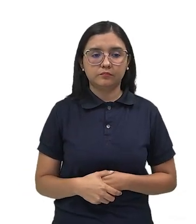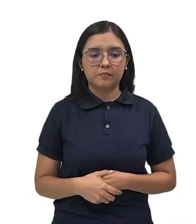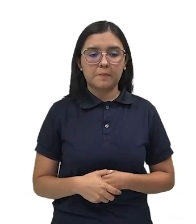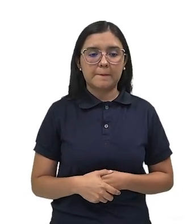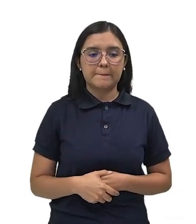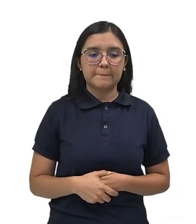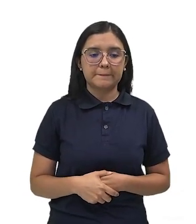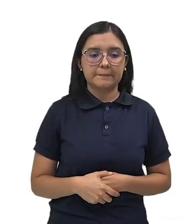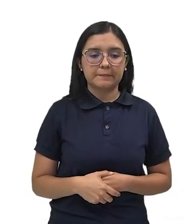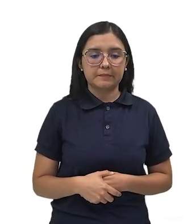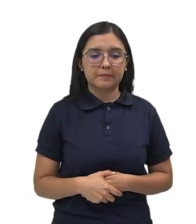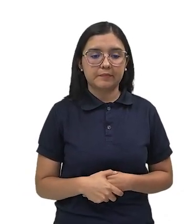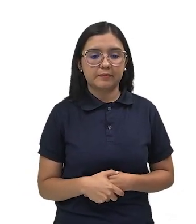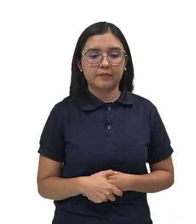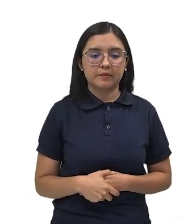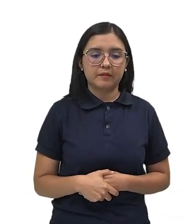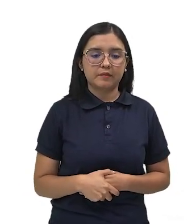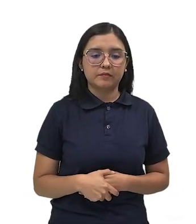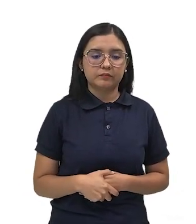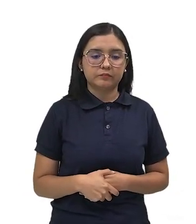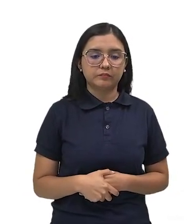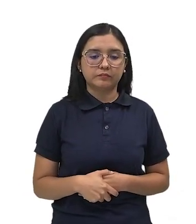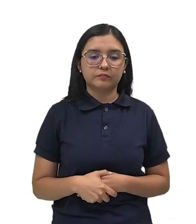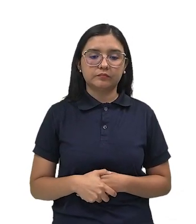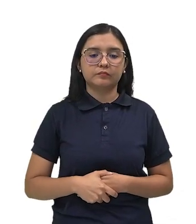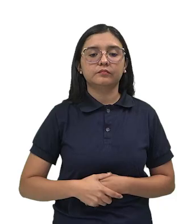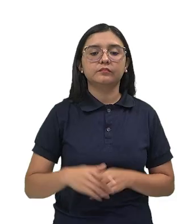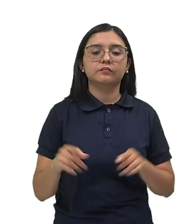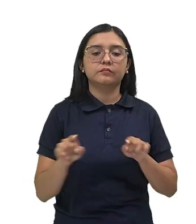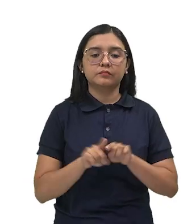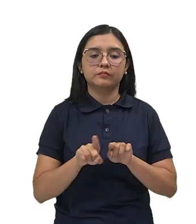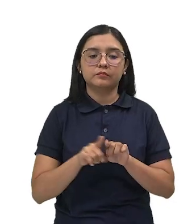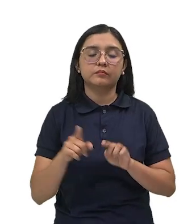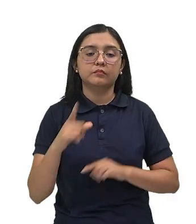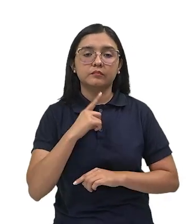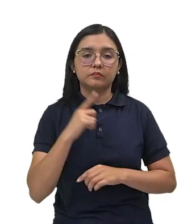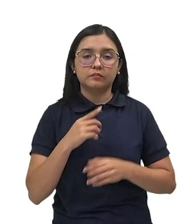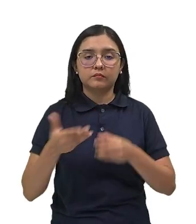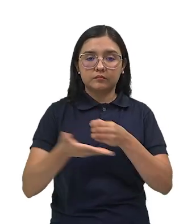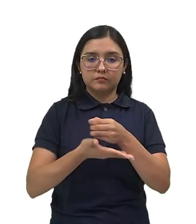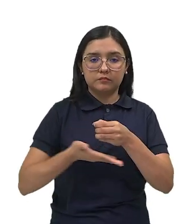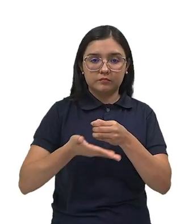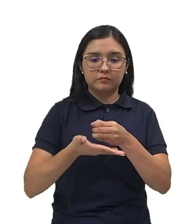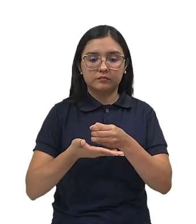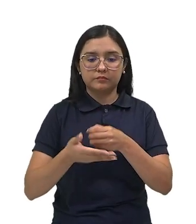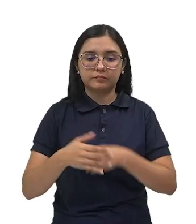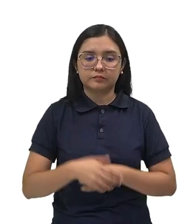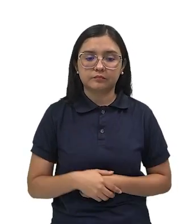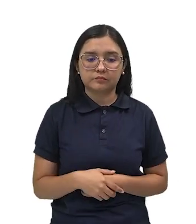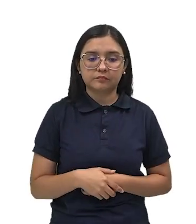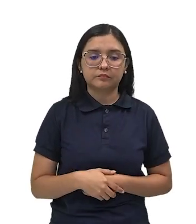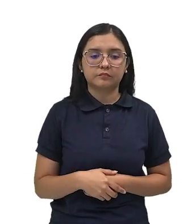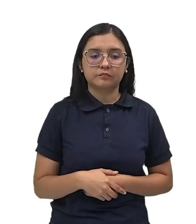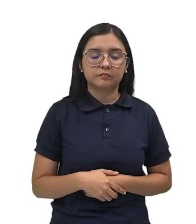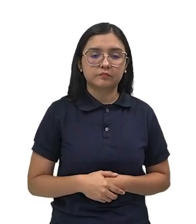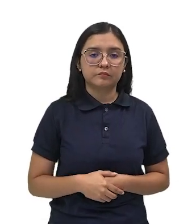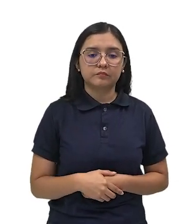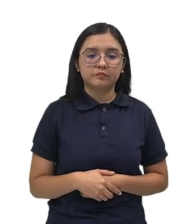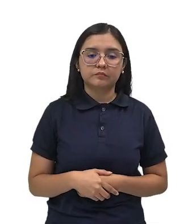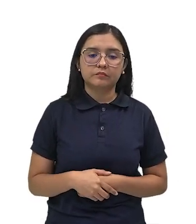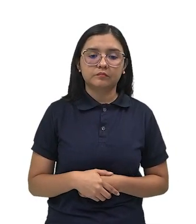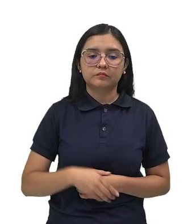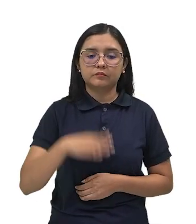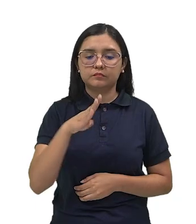E aqui nós temos, então, a base do cilindro, certo? E lembrando que